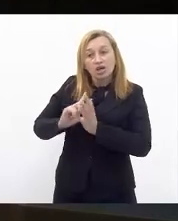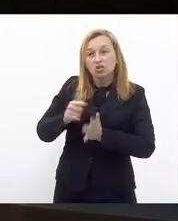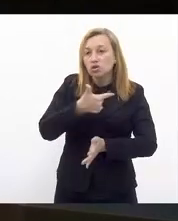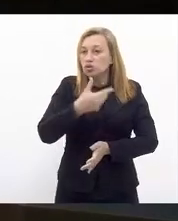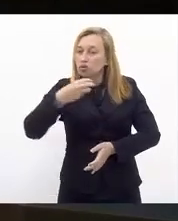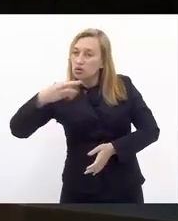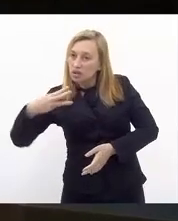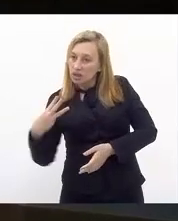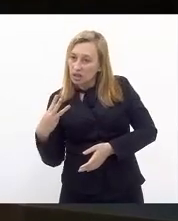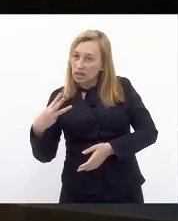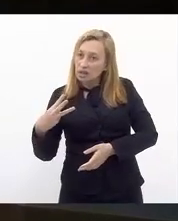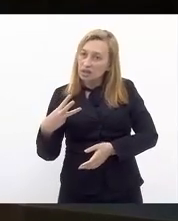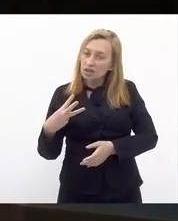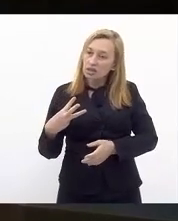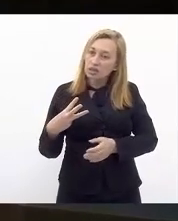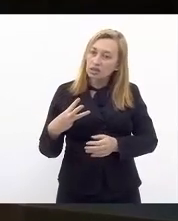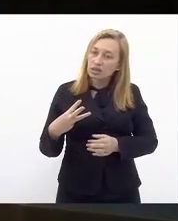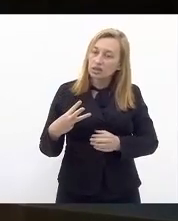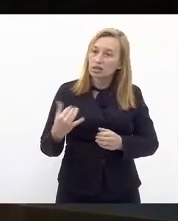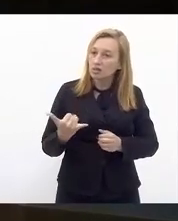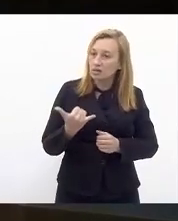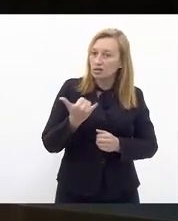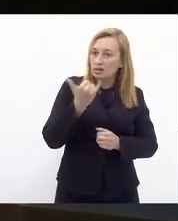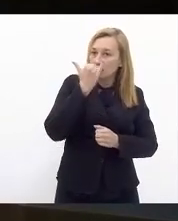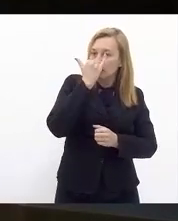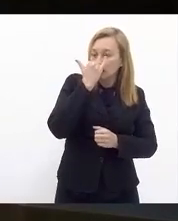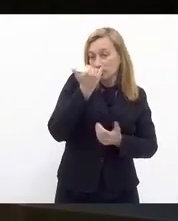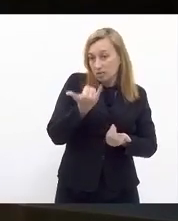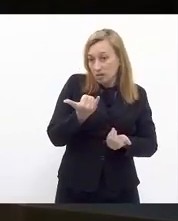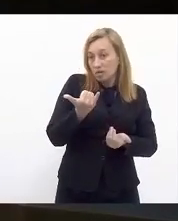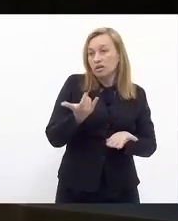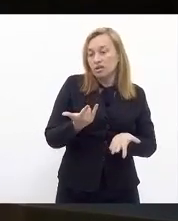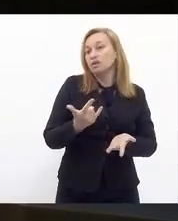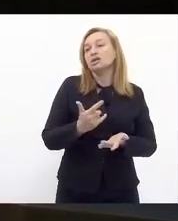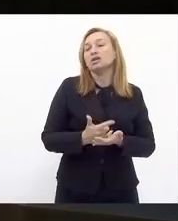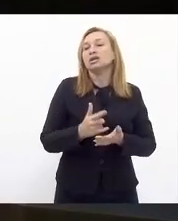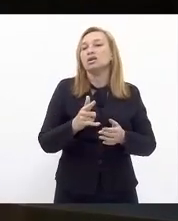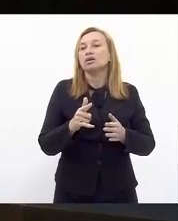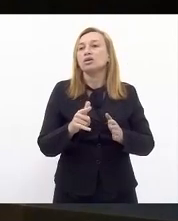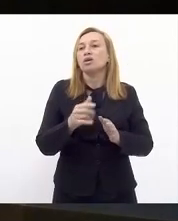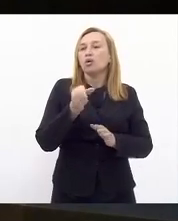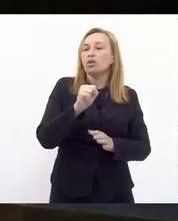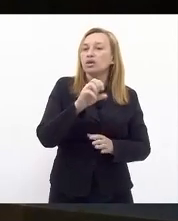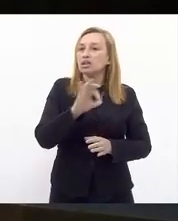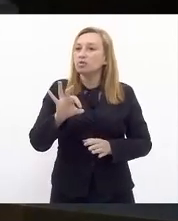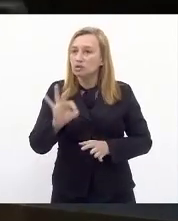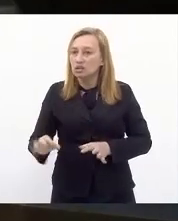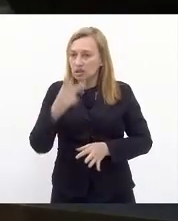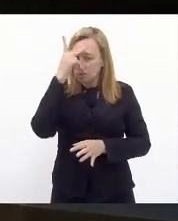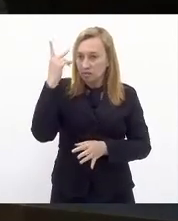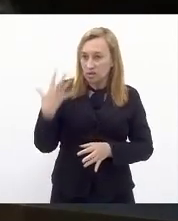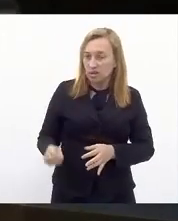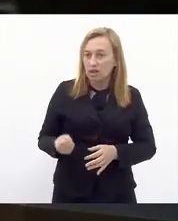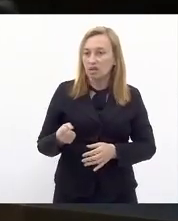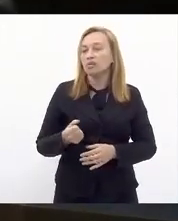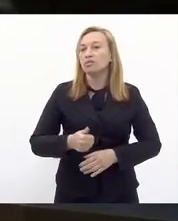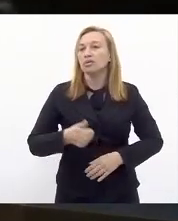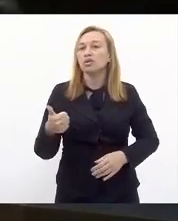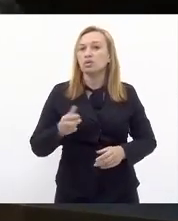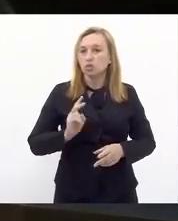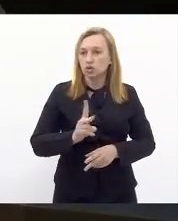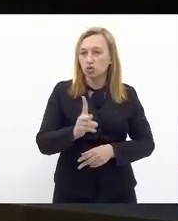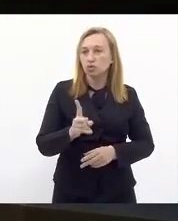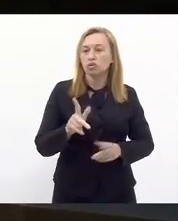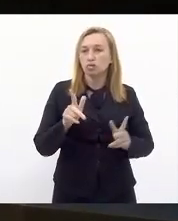2013 em integralidade e paridade está de posterior de 2003 a média dos oitenta por cento melhores tá a gente